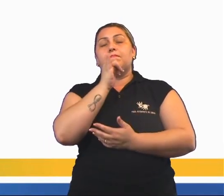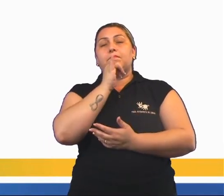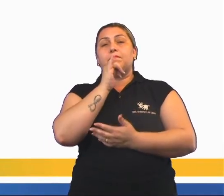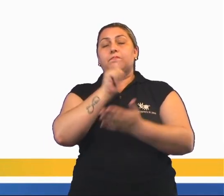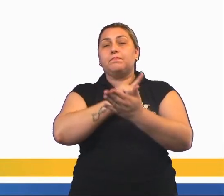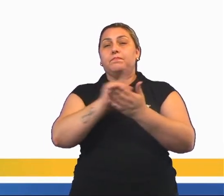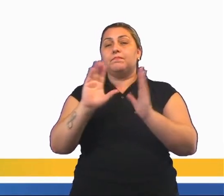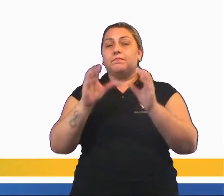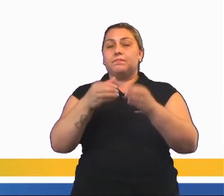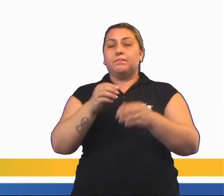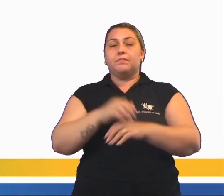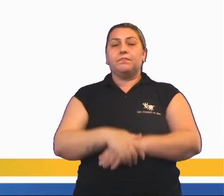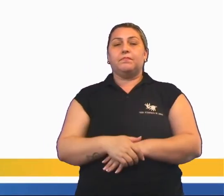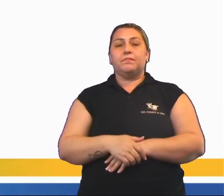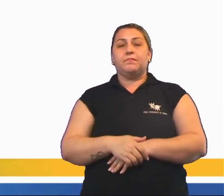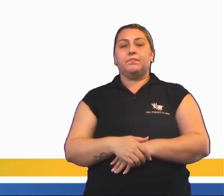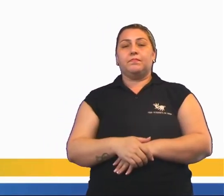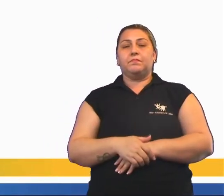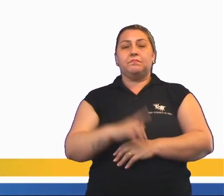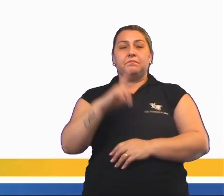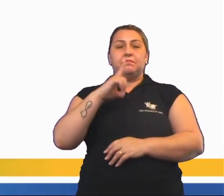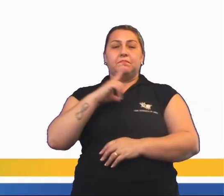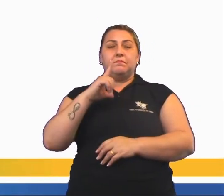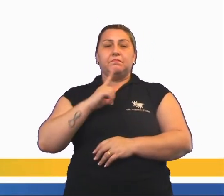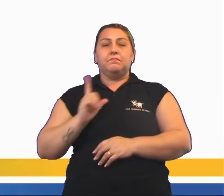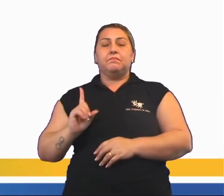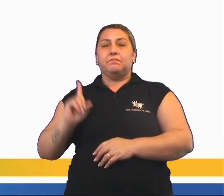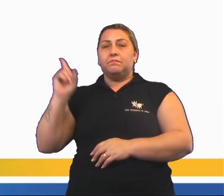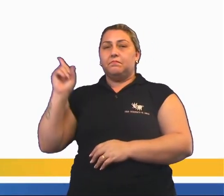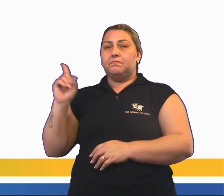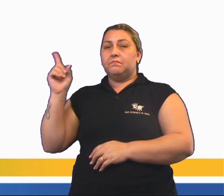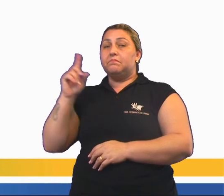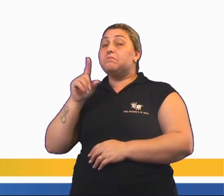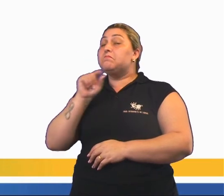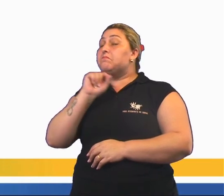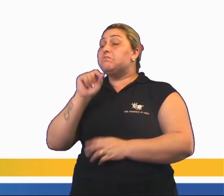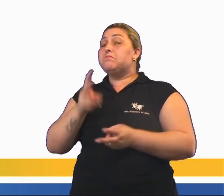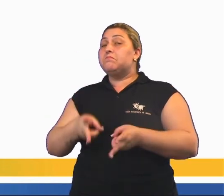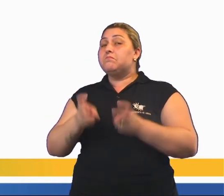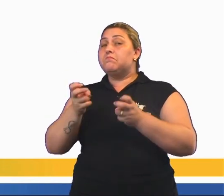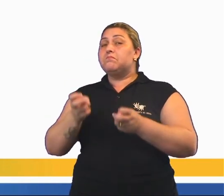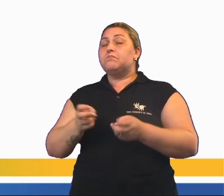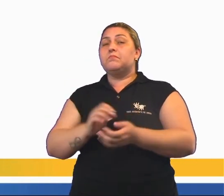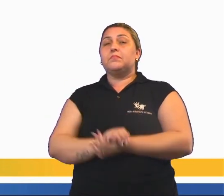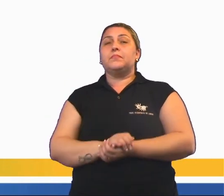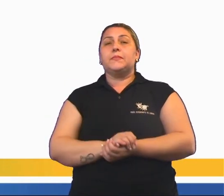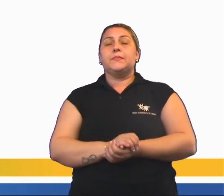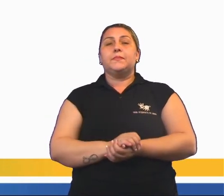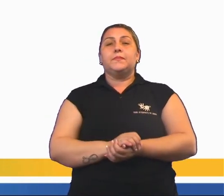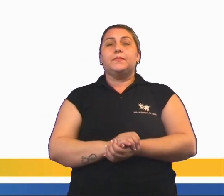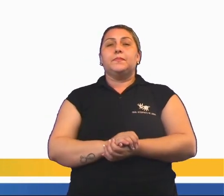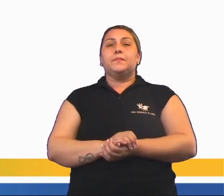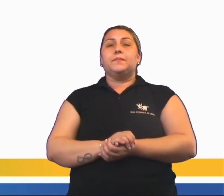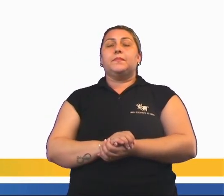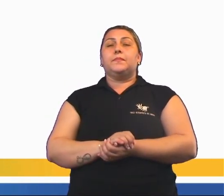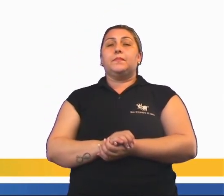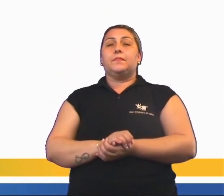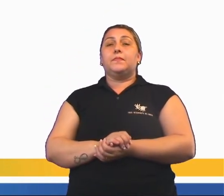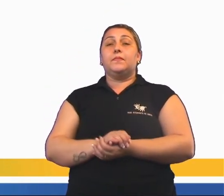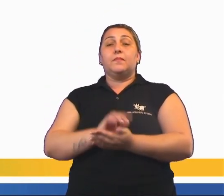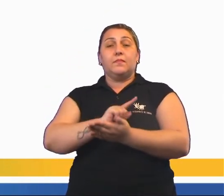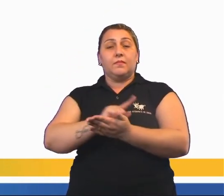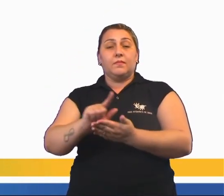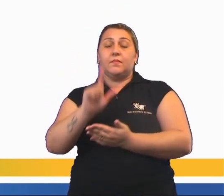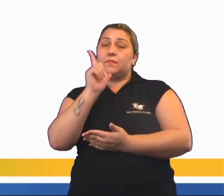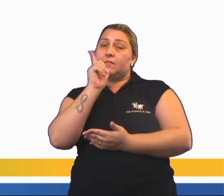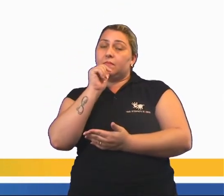de higiene coletiva. Temos aqui, olha só, o que vocês conseguem observar aqui? Tratamento de água, né,